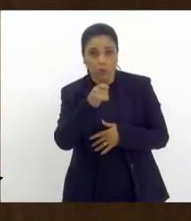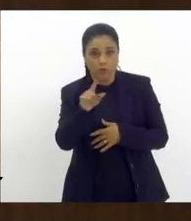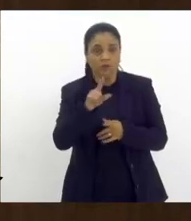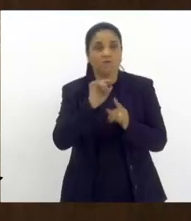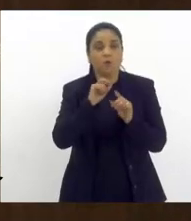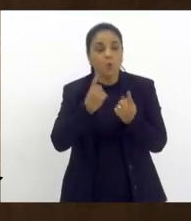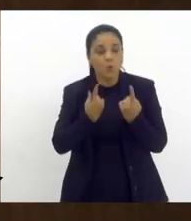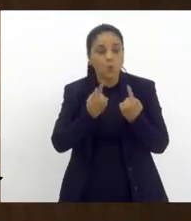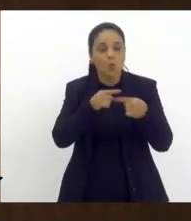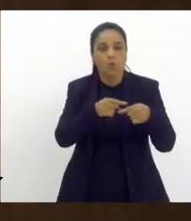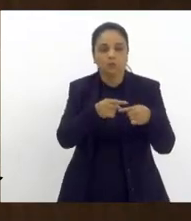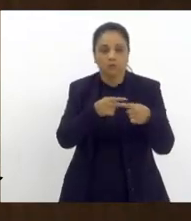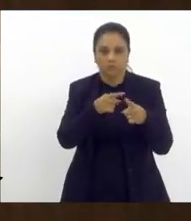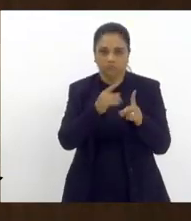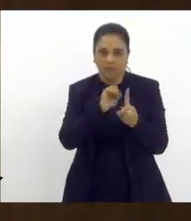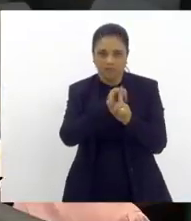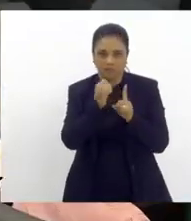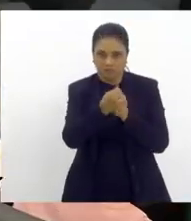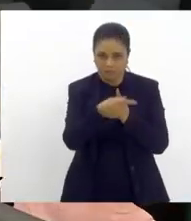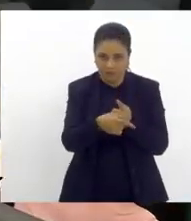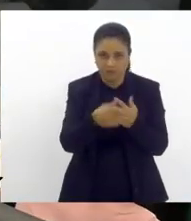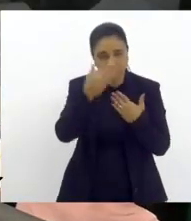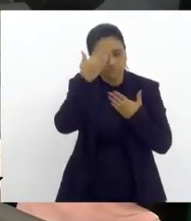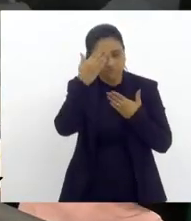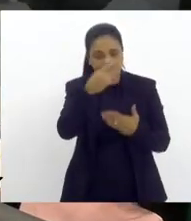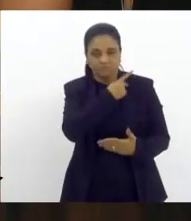contra civilização Obrigado presidente